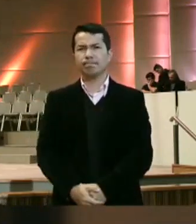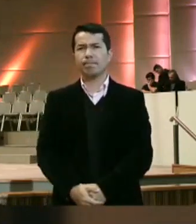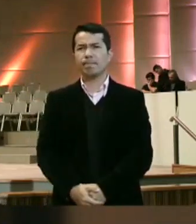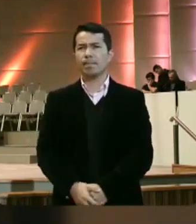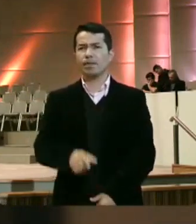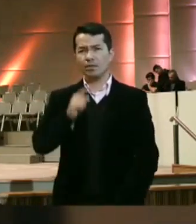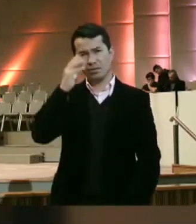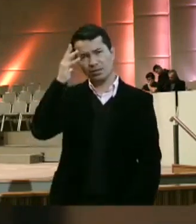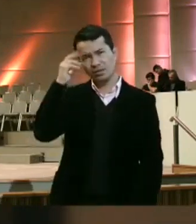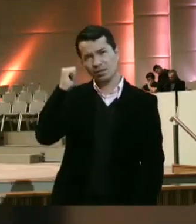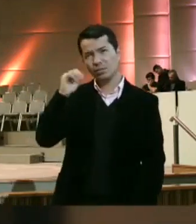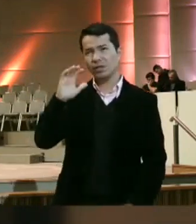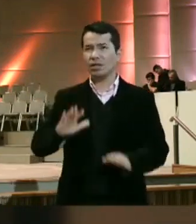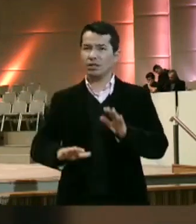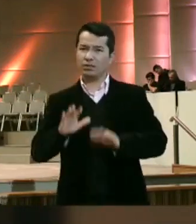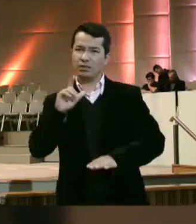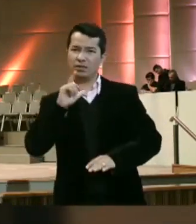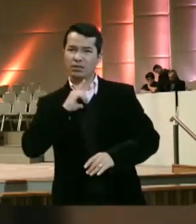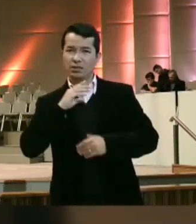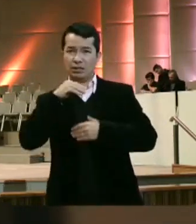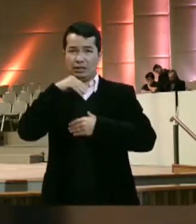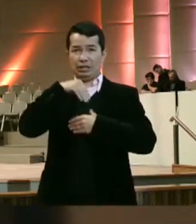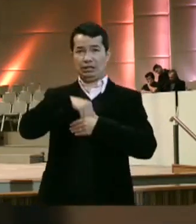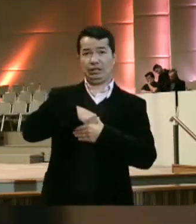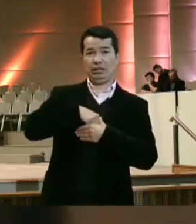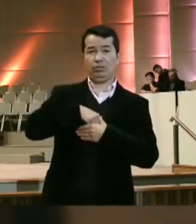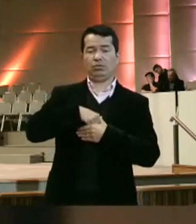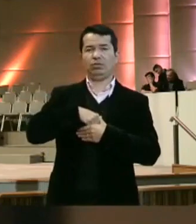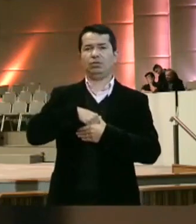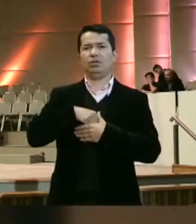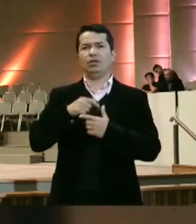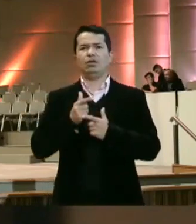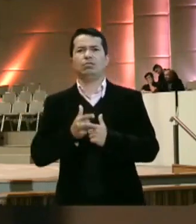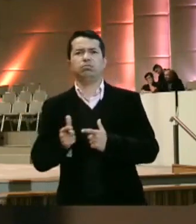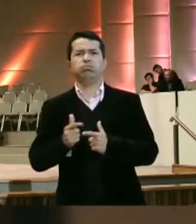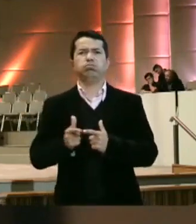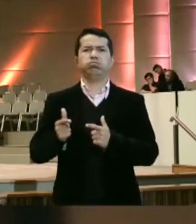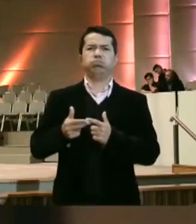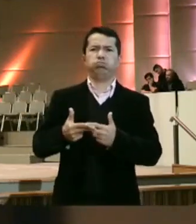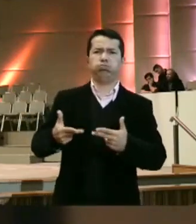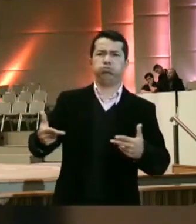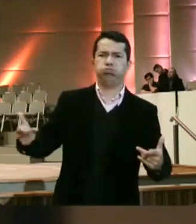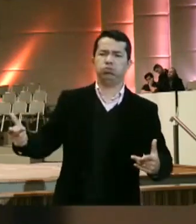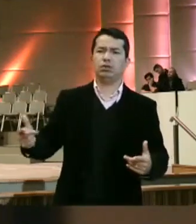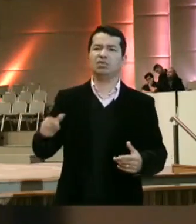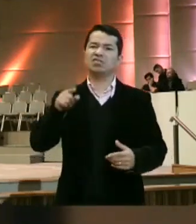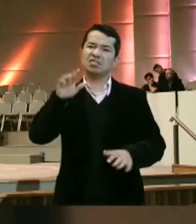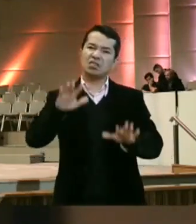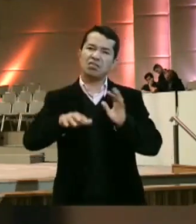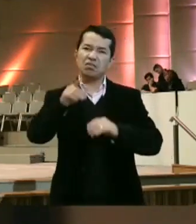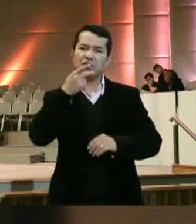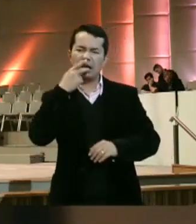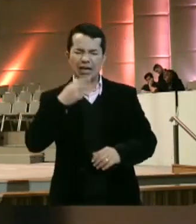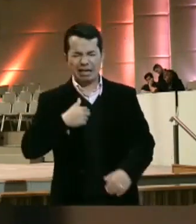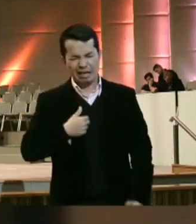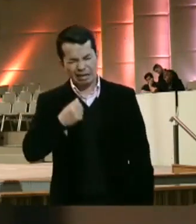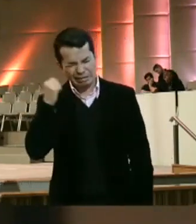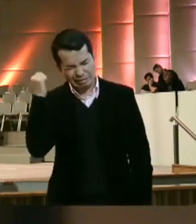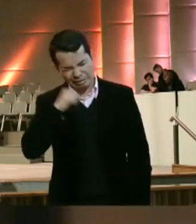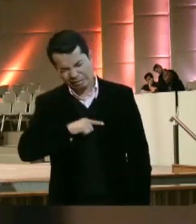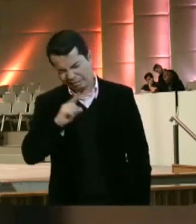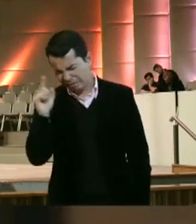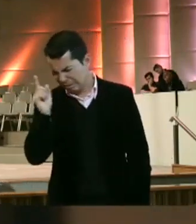Às vezes são lutas tão intensas que você diz: será que tem jeito? Eu quero dizer para você: tem jeito, porque